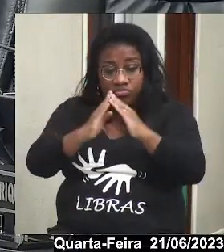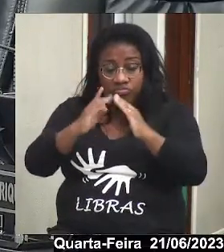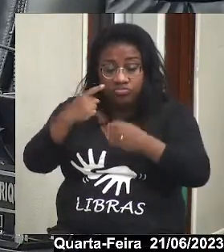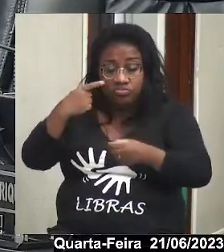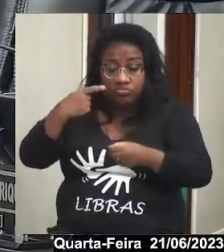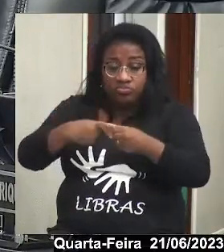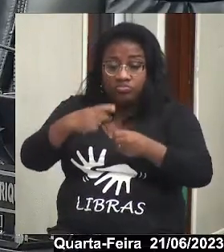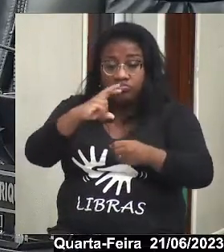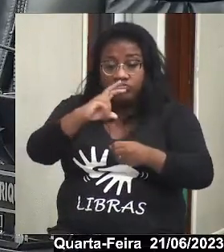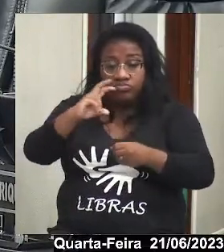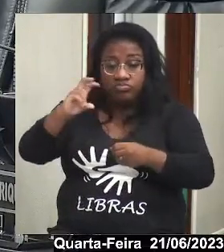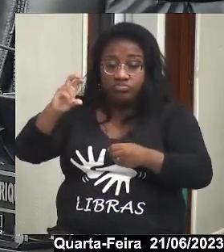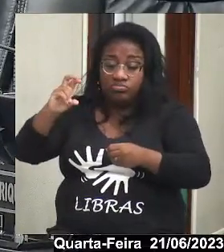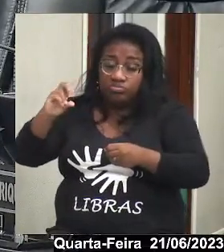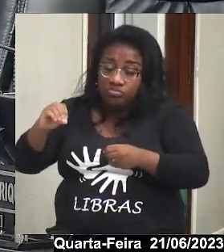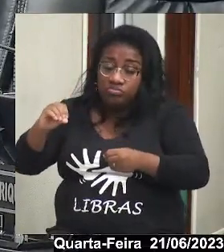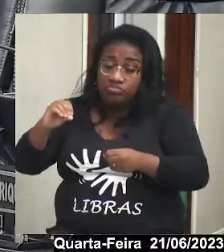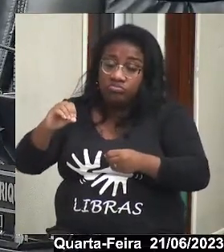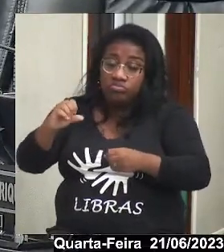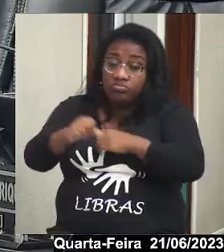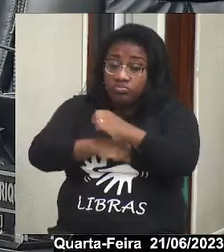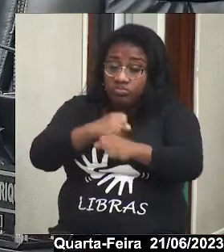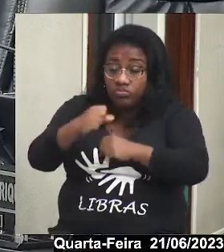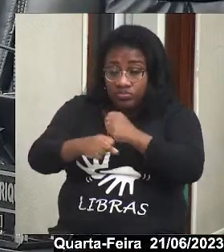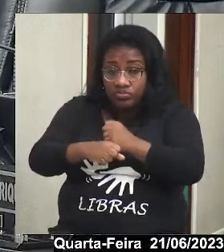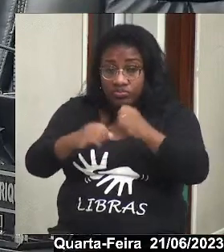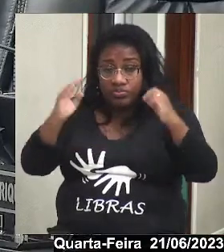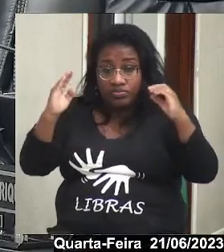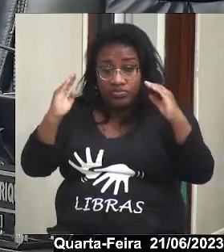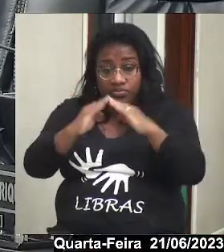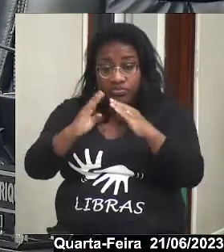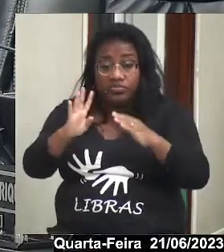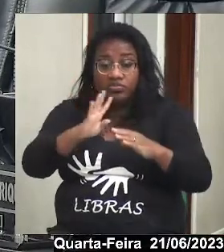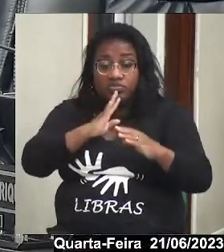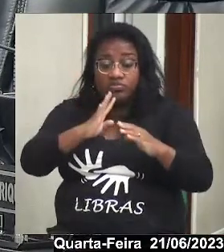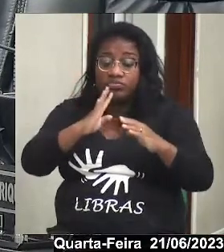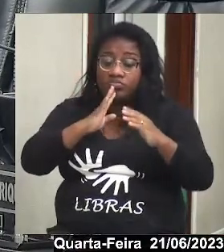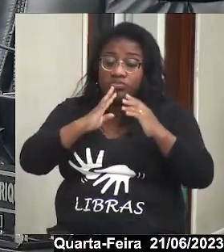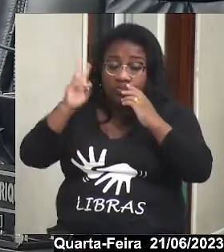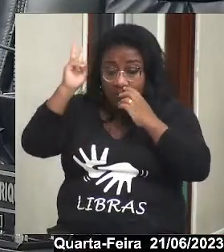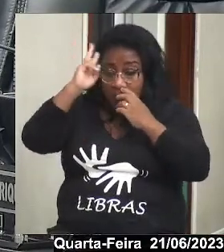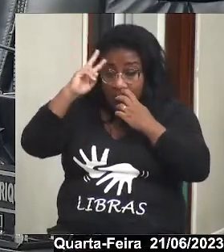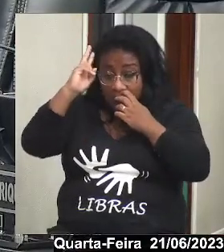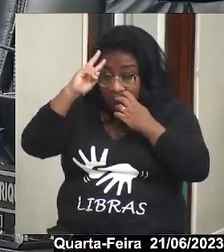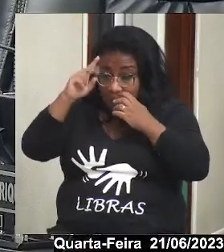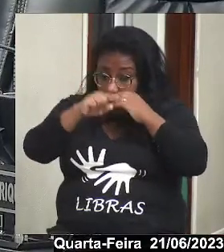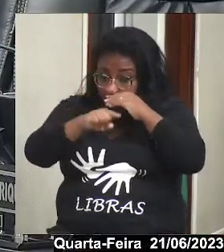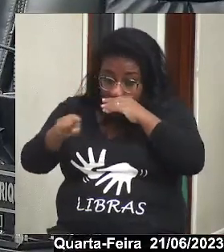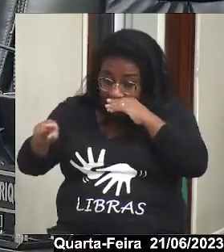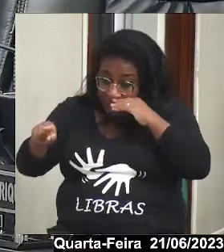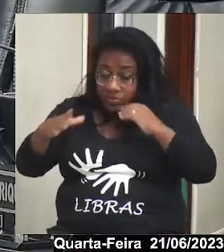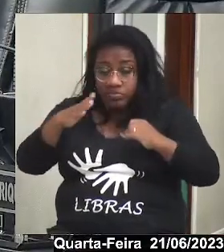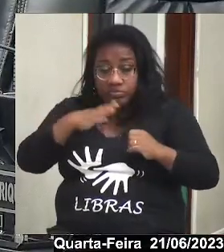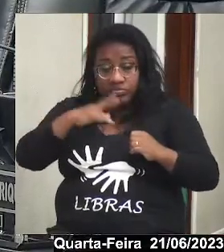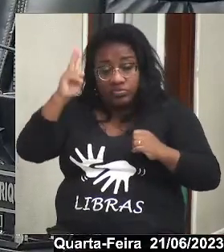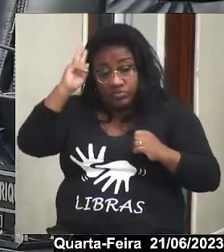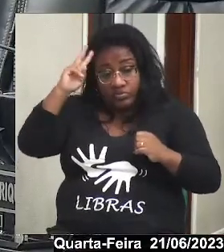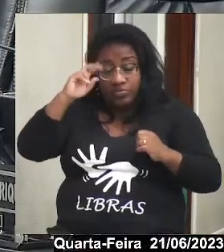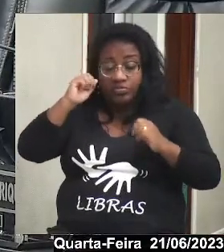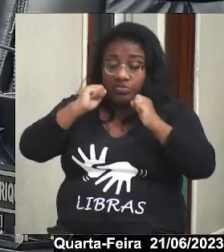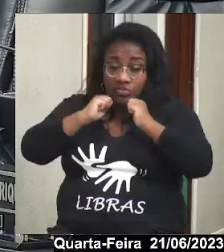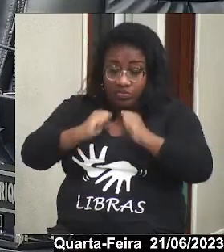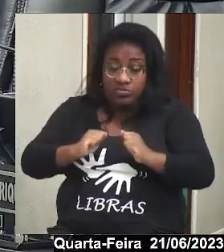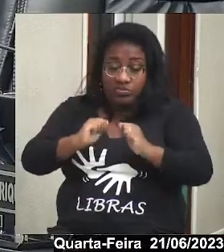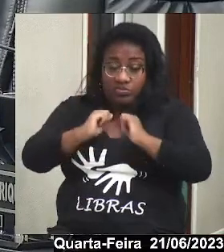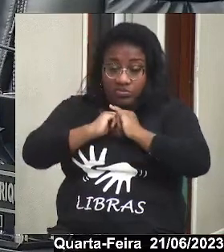nessa cidade há 50 anos. E há 50 anos eu conheço a história da minha cidade. E a minha história eu